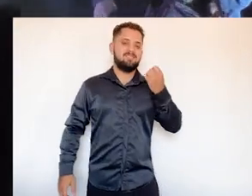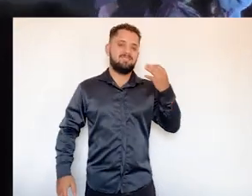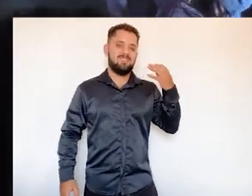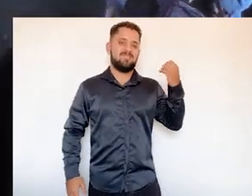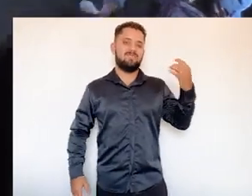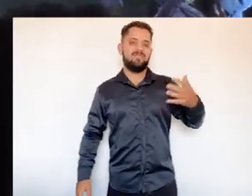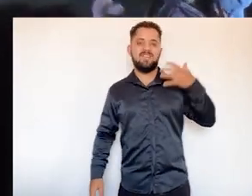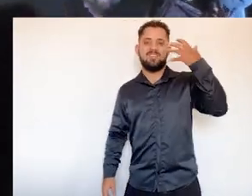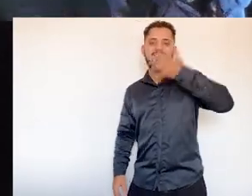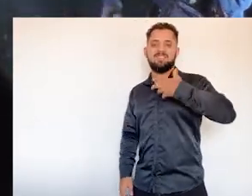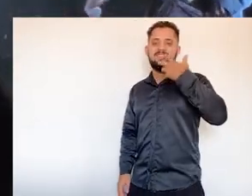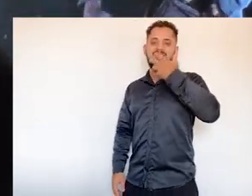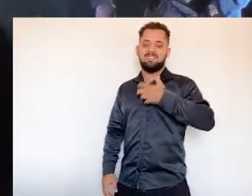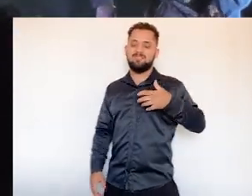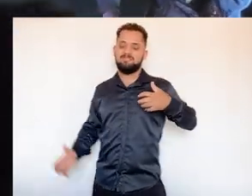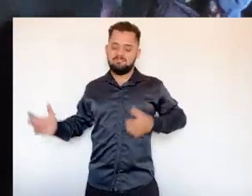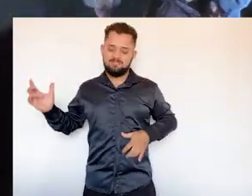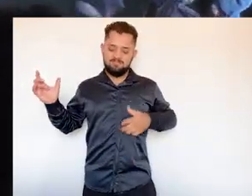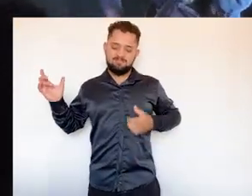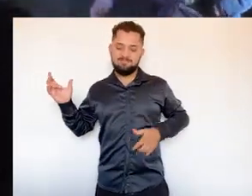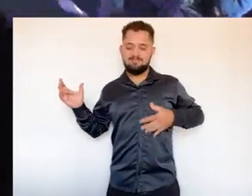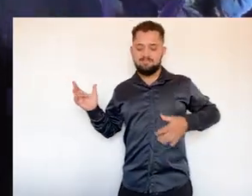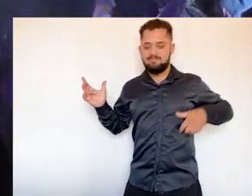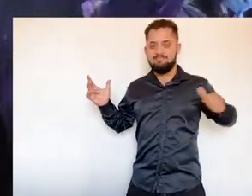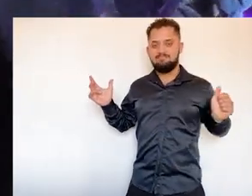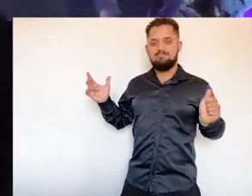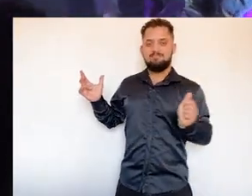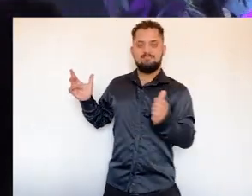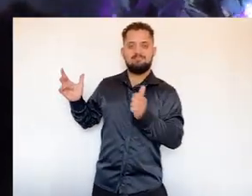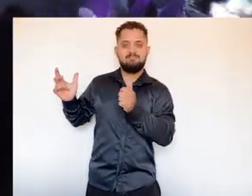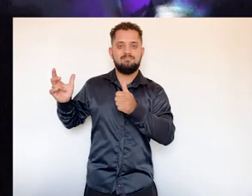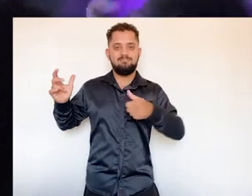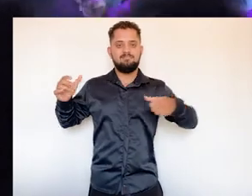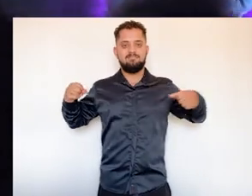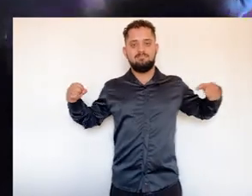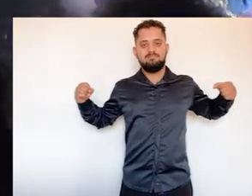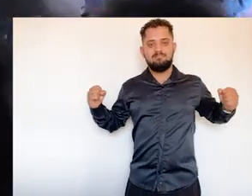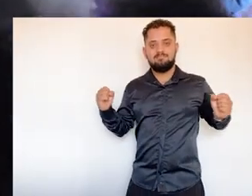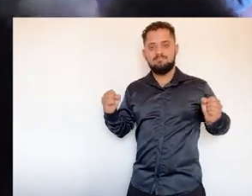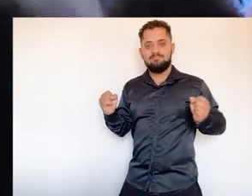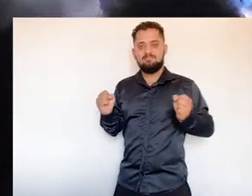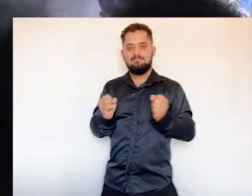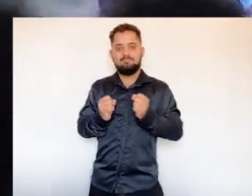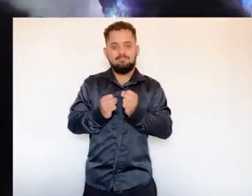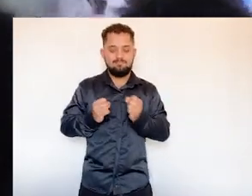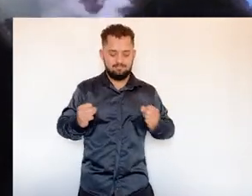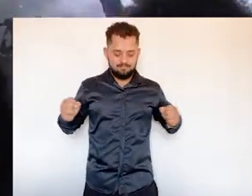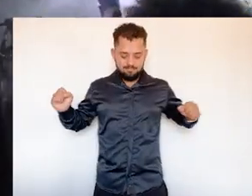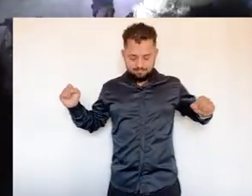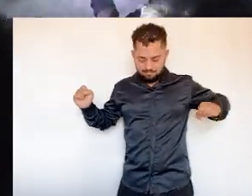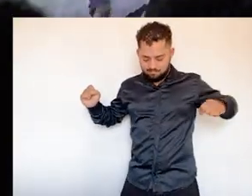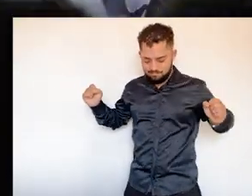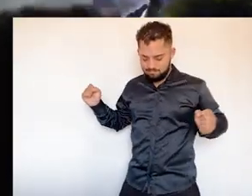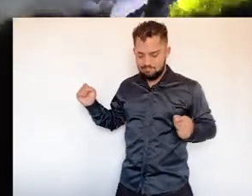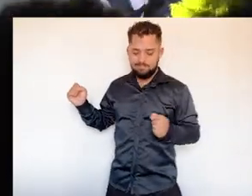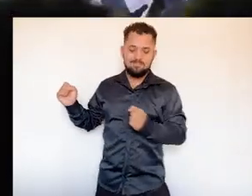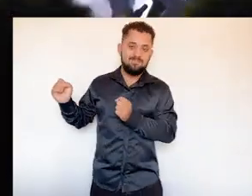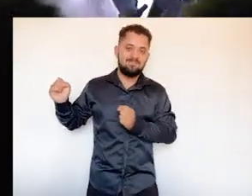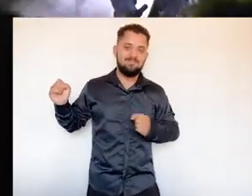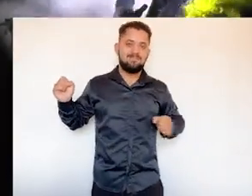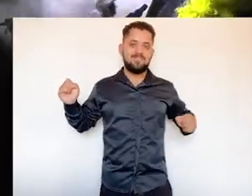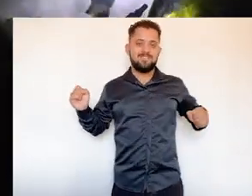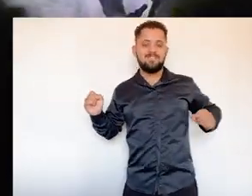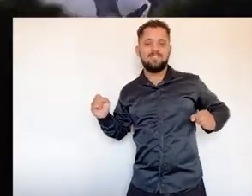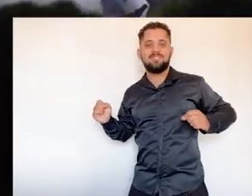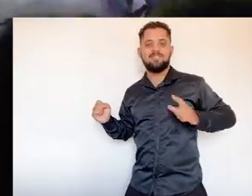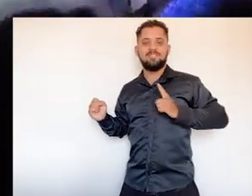da zabumba, é no suspiro da sanfona. E pelas coxas do triângulo, eu sinto um toque, é de anjo. Eu sinto